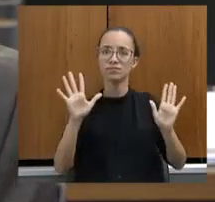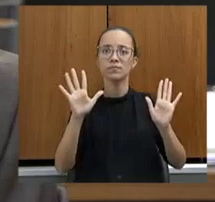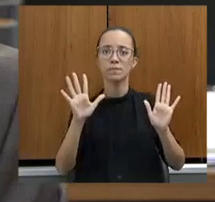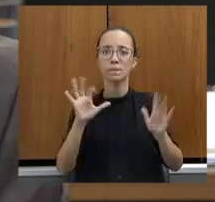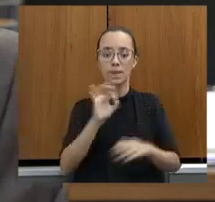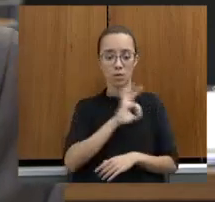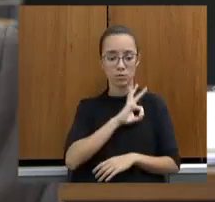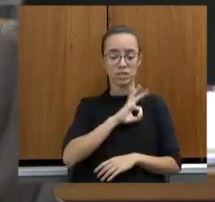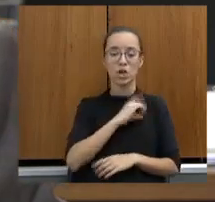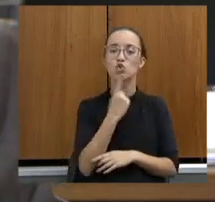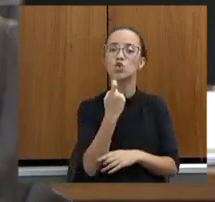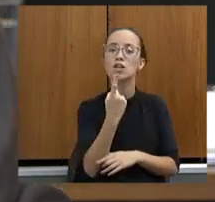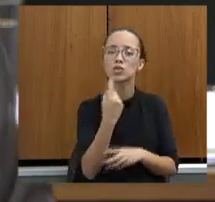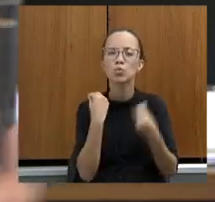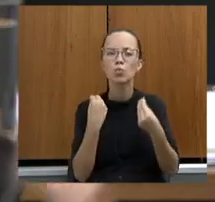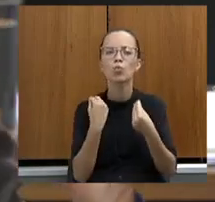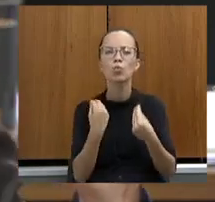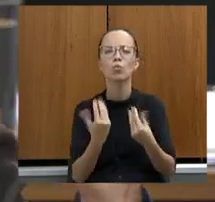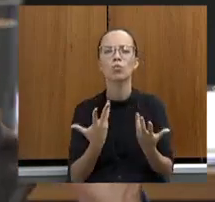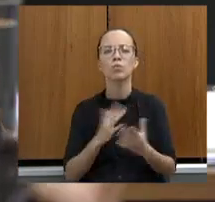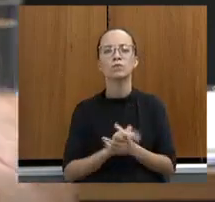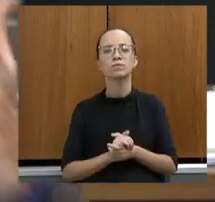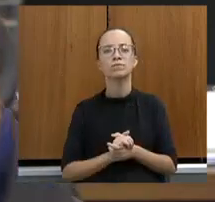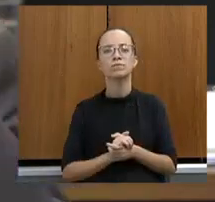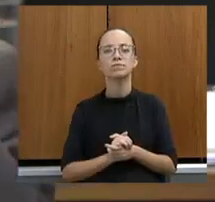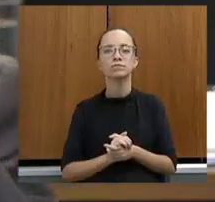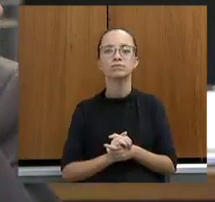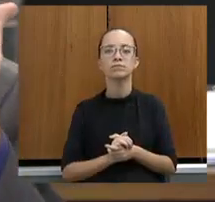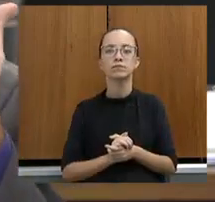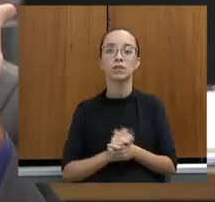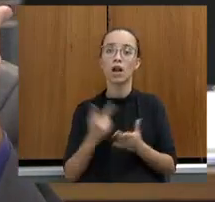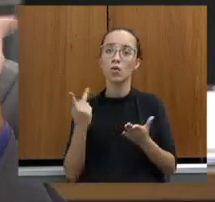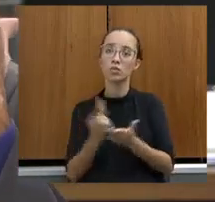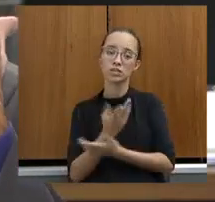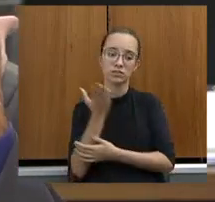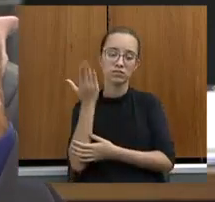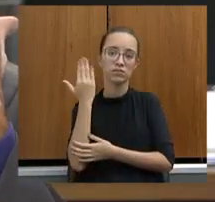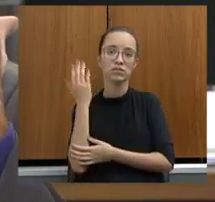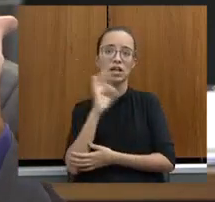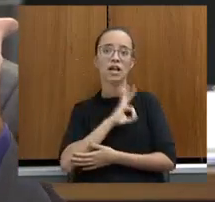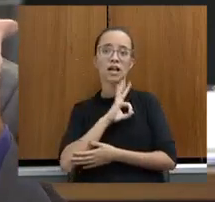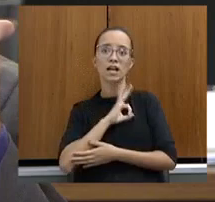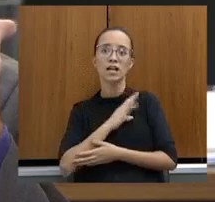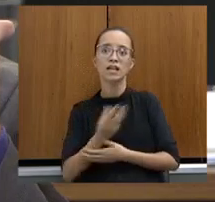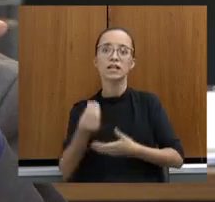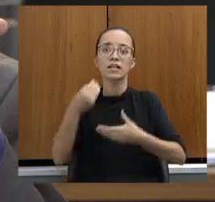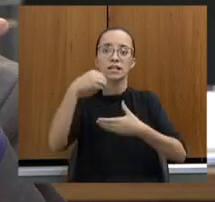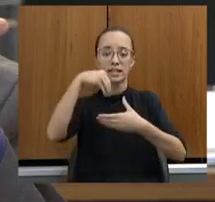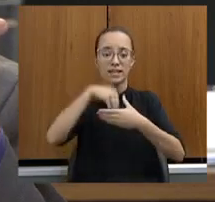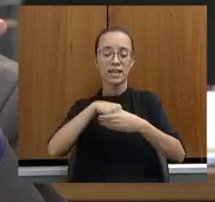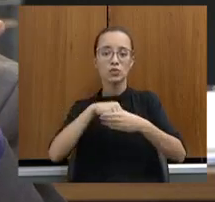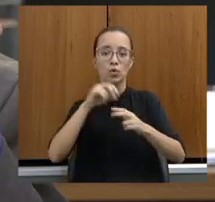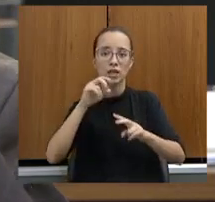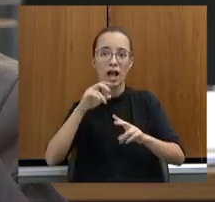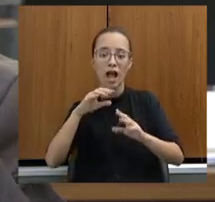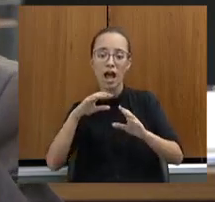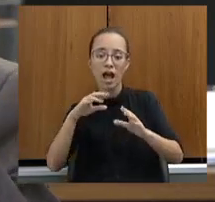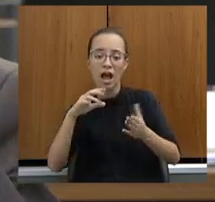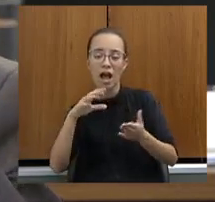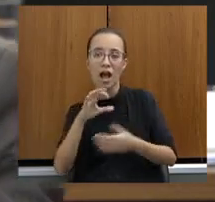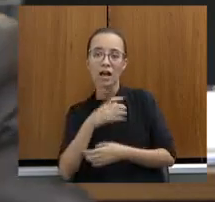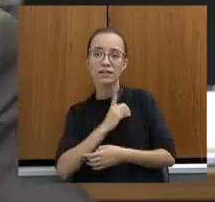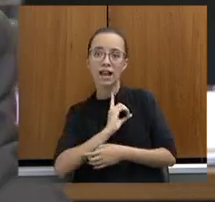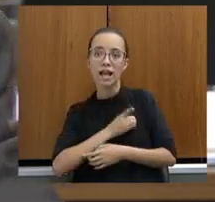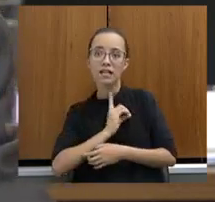escalar policial sozinho há poucos dias atrás nós tivemos uma policial civil dentro da delegacia tem sua arma tomada porque